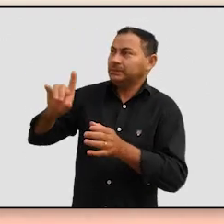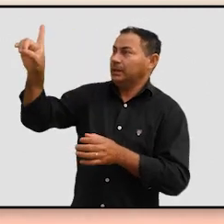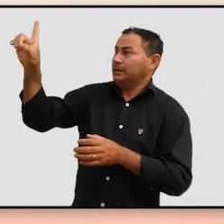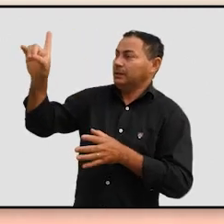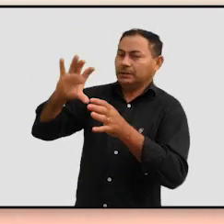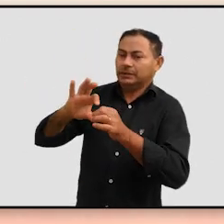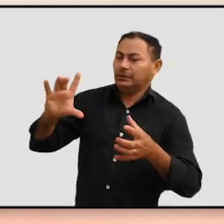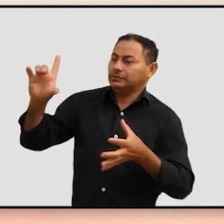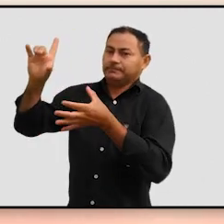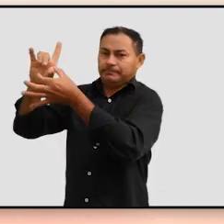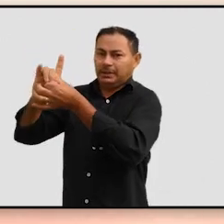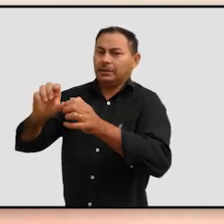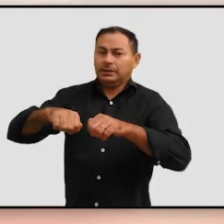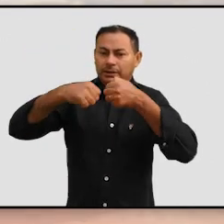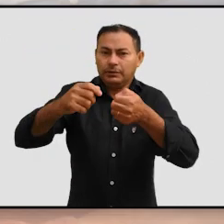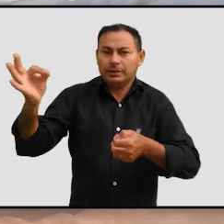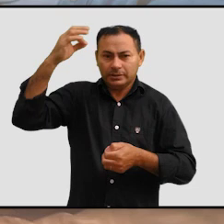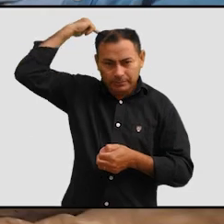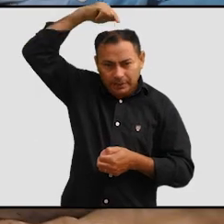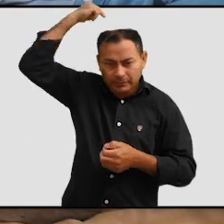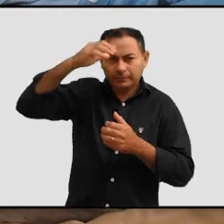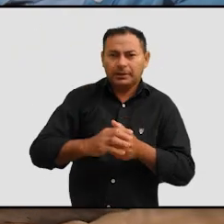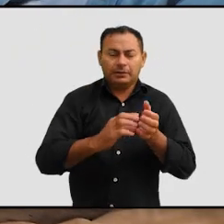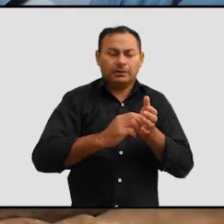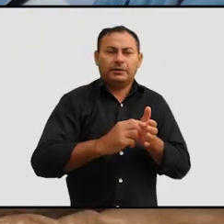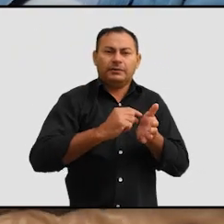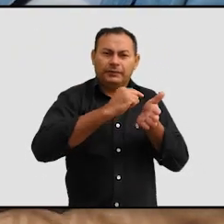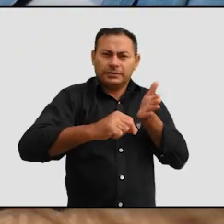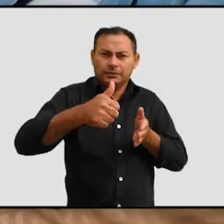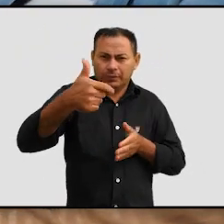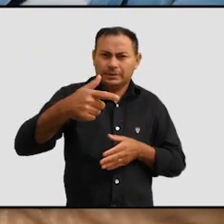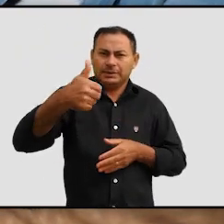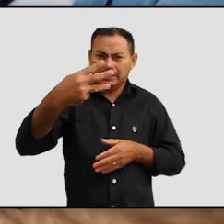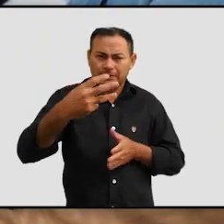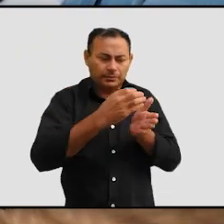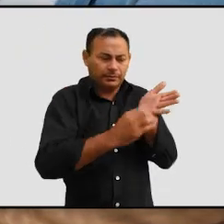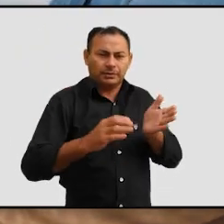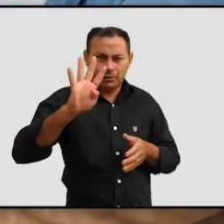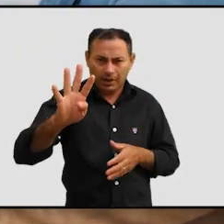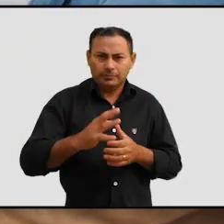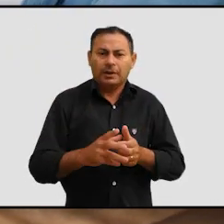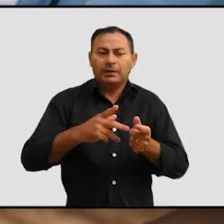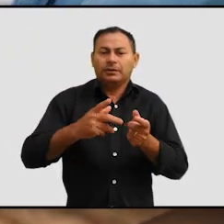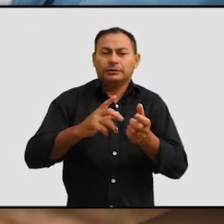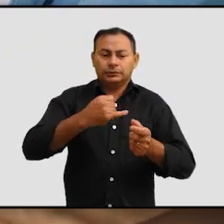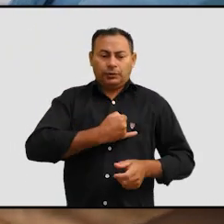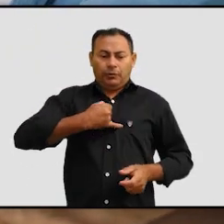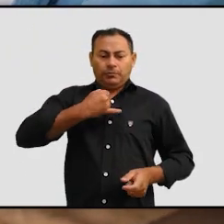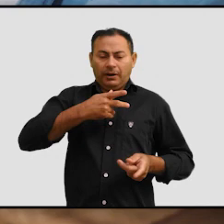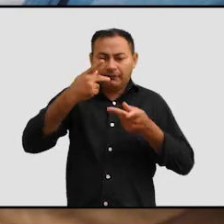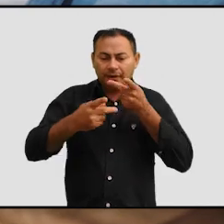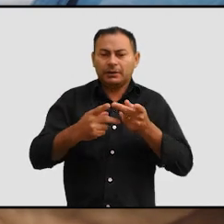nós, porque ele nos deu do seu Espírito. Nos versículos 12 e 13 do capítulo 4, João está dizendo que se confessarmos o valor que